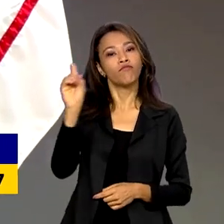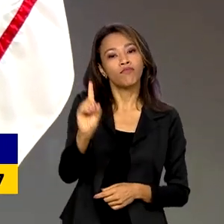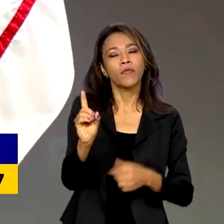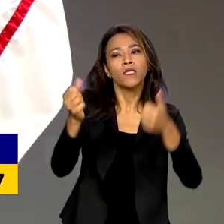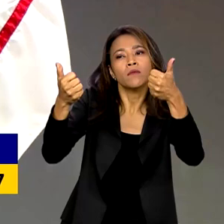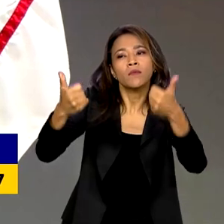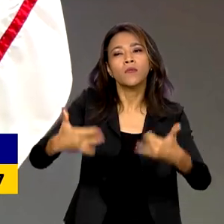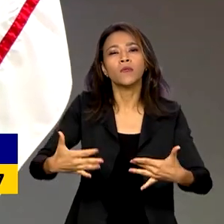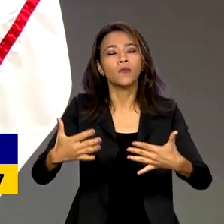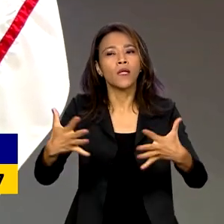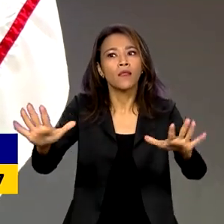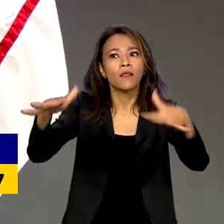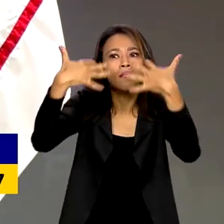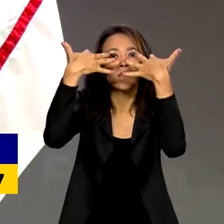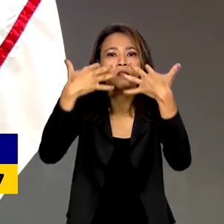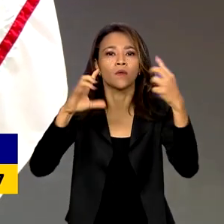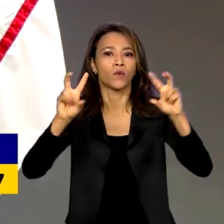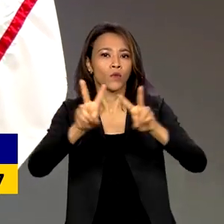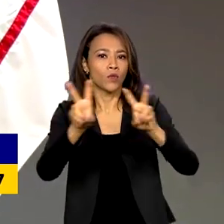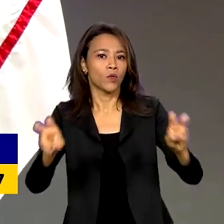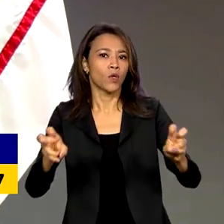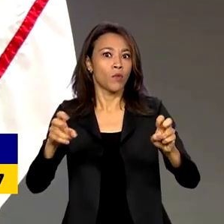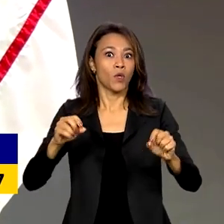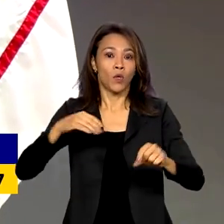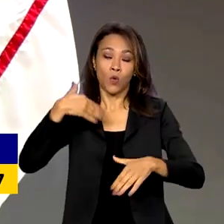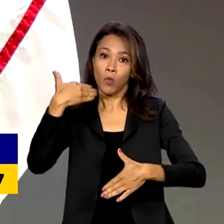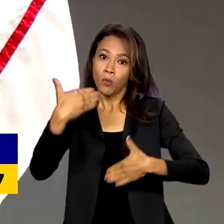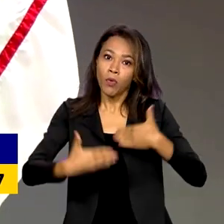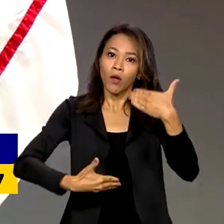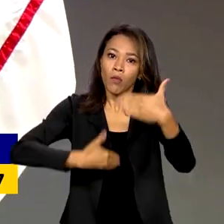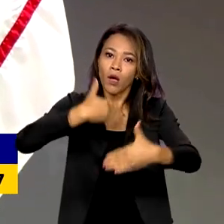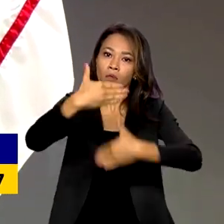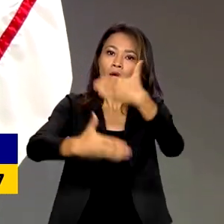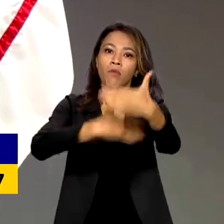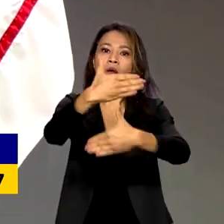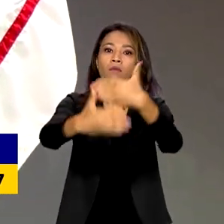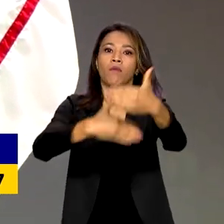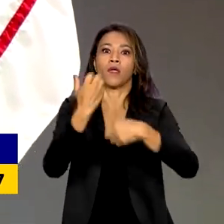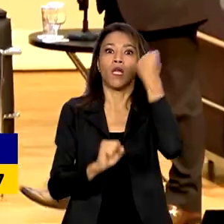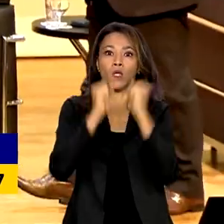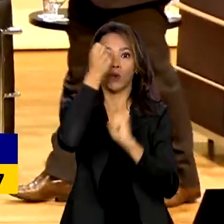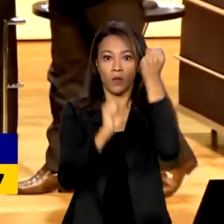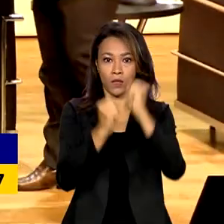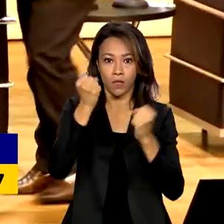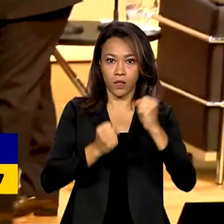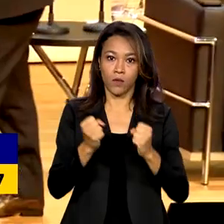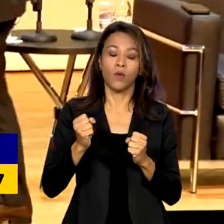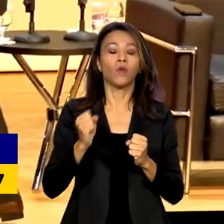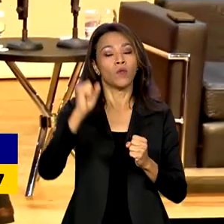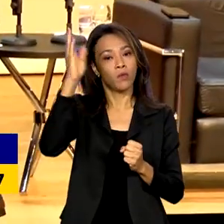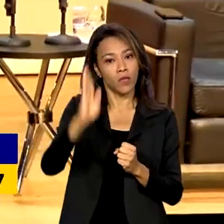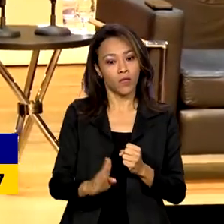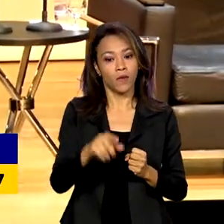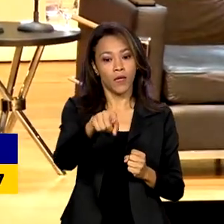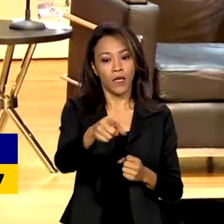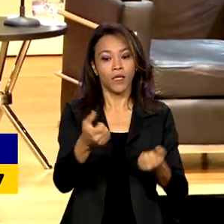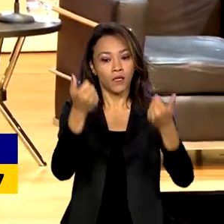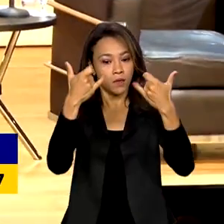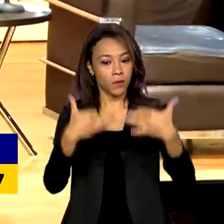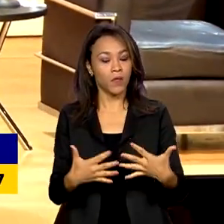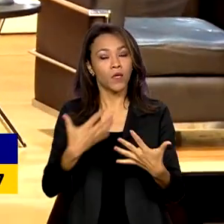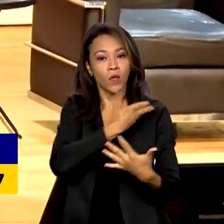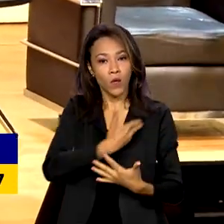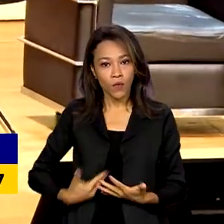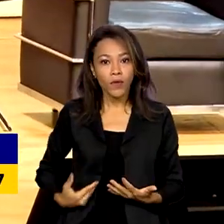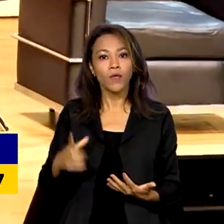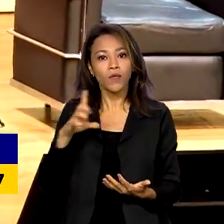a atenção para o processo de desindustrialização do Brasil nas últimas décadas. Segundo ele, o governo tem um compromisso